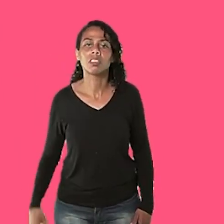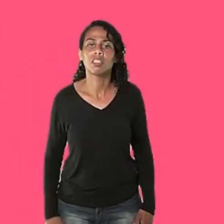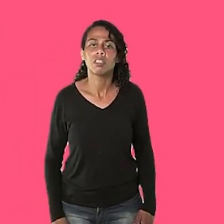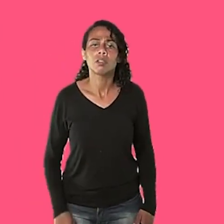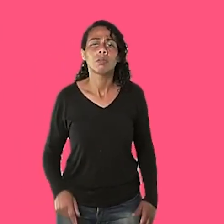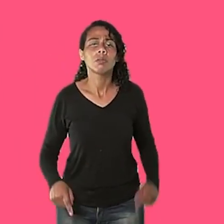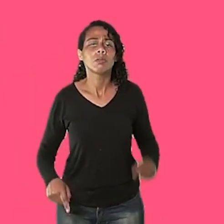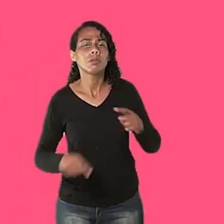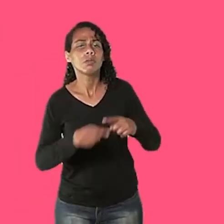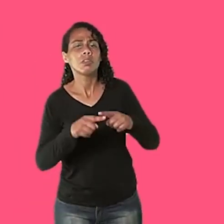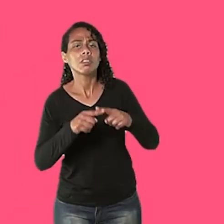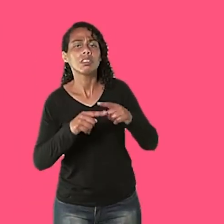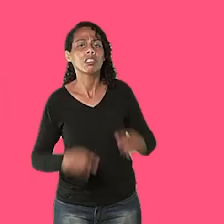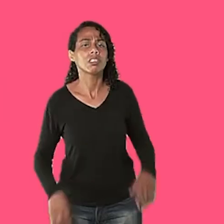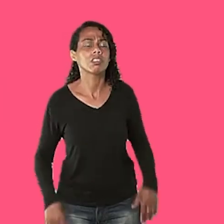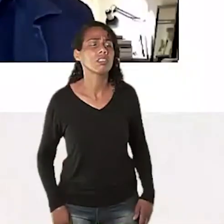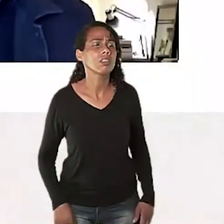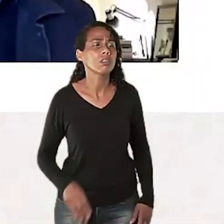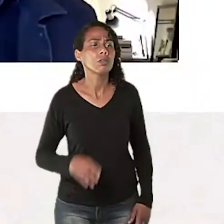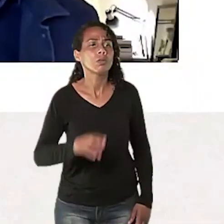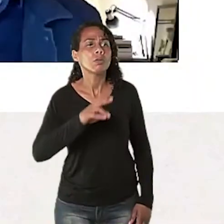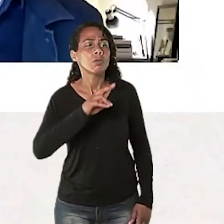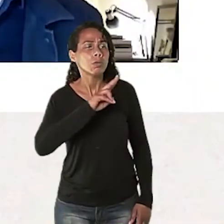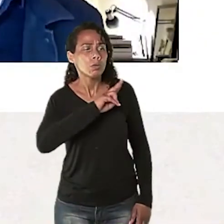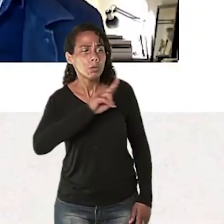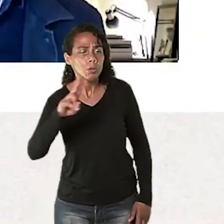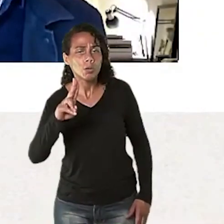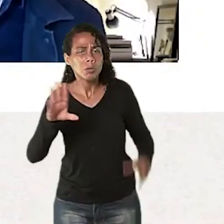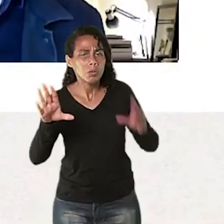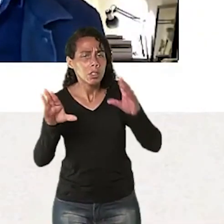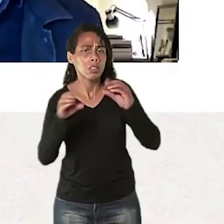Cuenca. Nunca te perguntei. Porque,